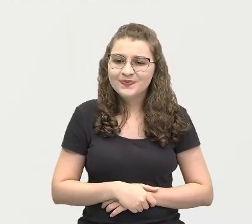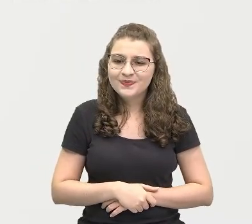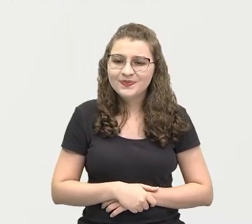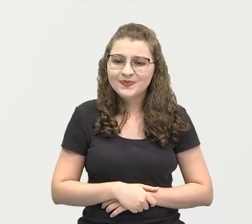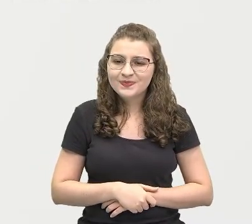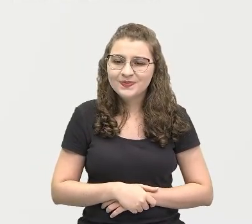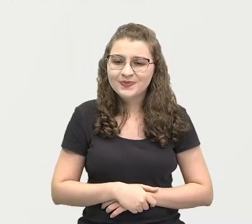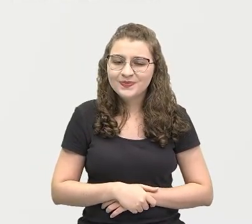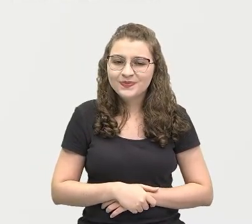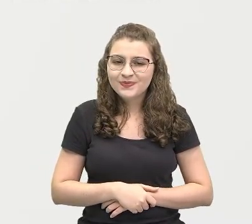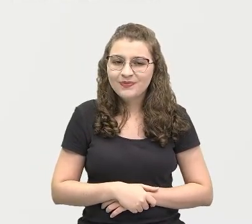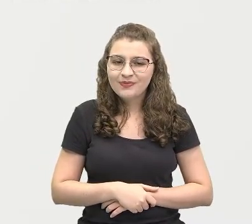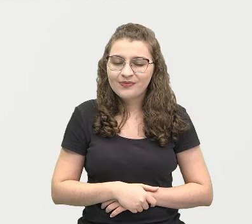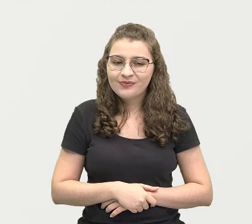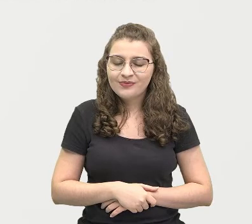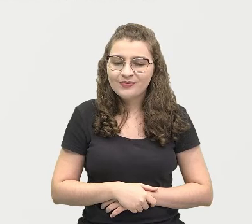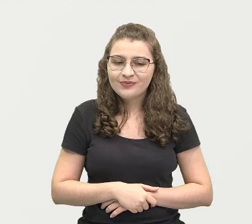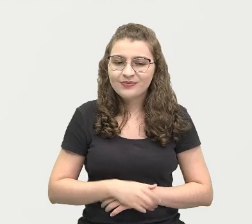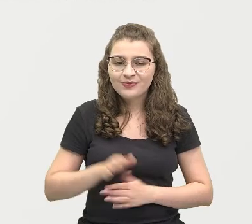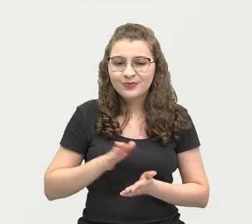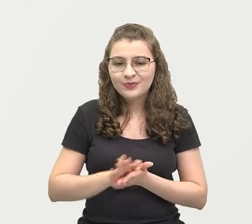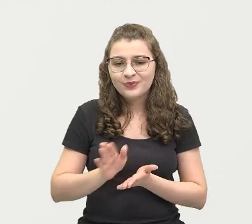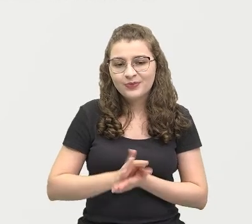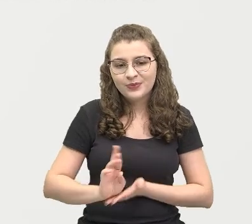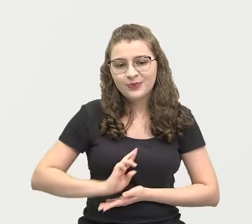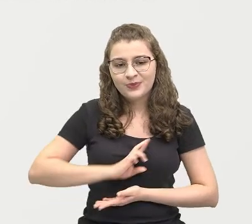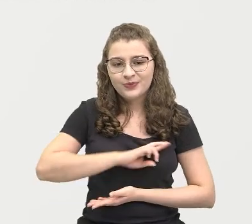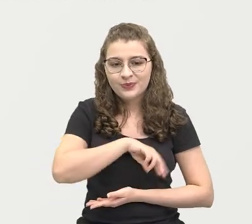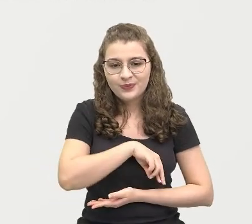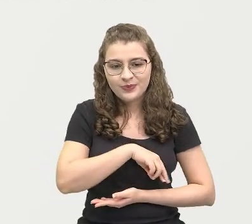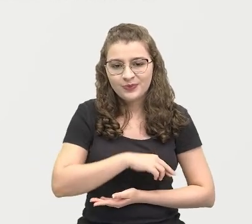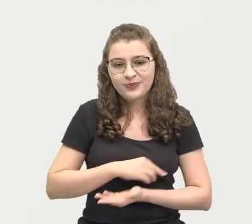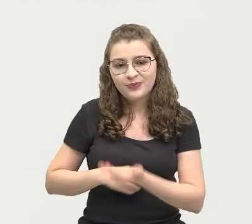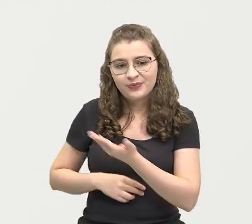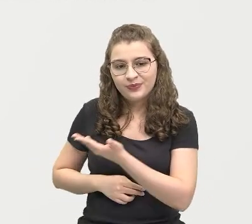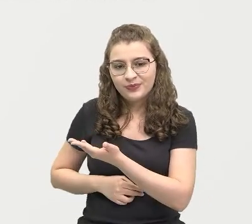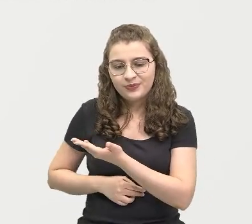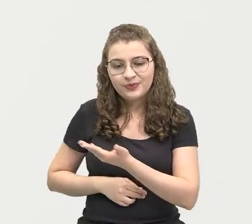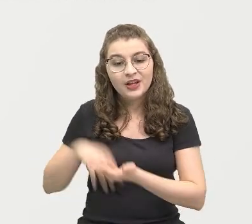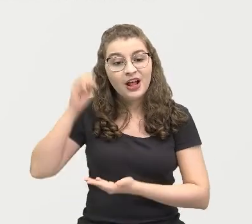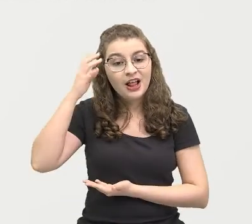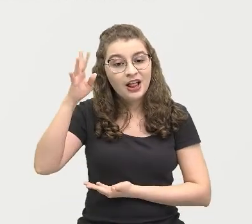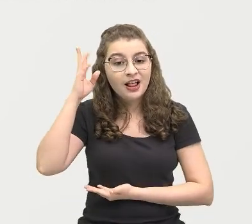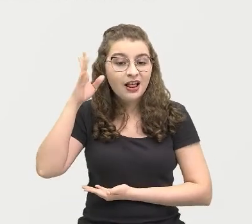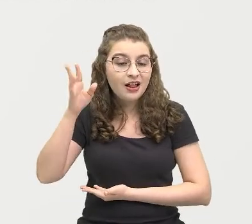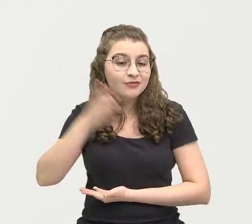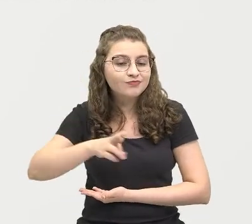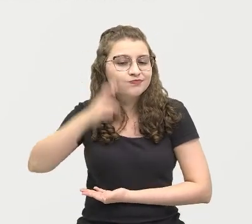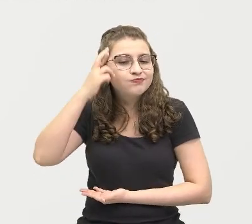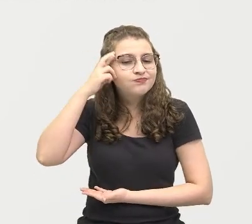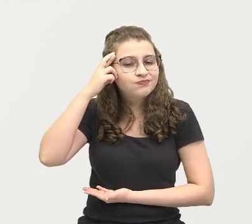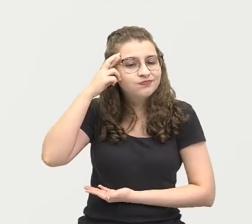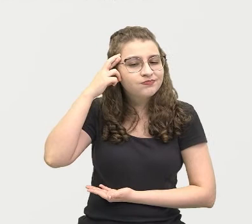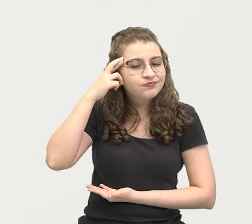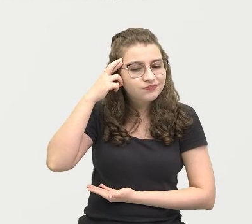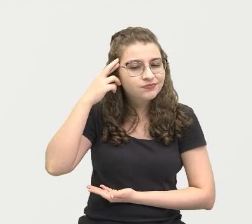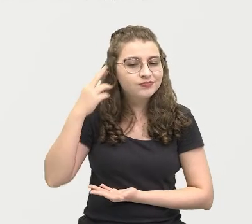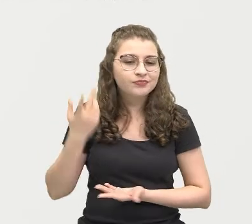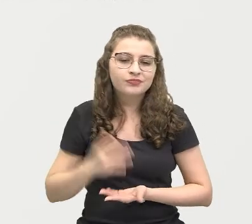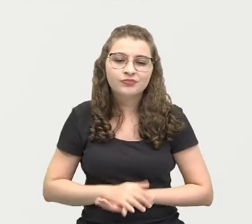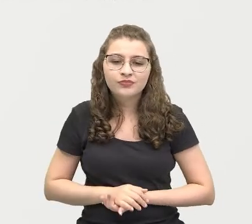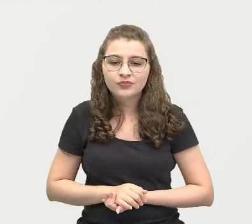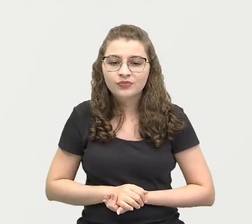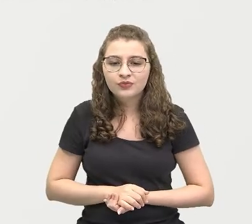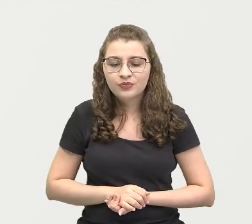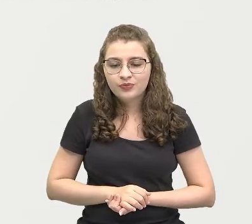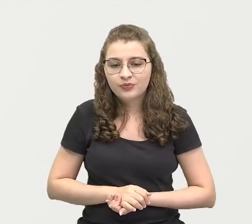Então, a publicação do seu romance Recordações do Escrivão Isaías Caminha se deu em 1909 e a sua principal